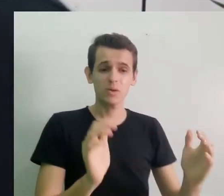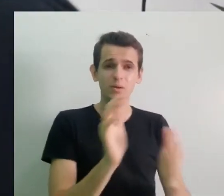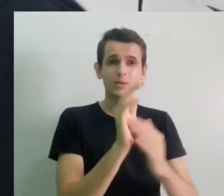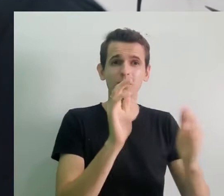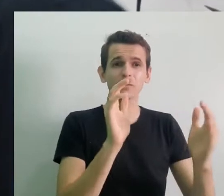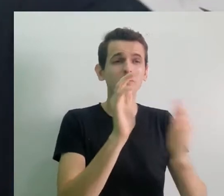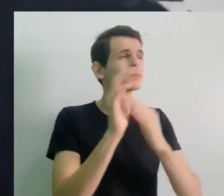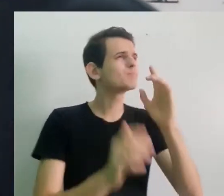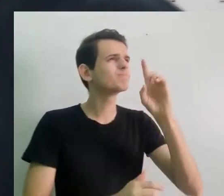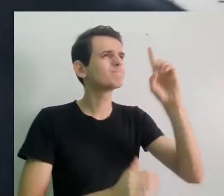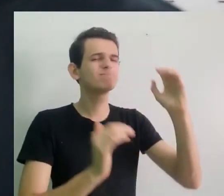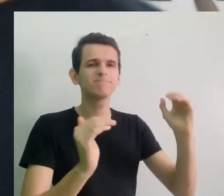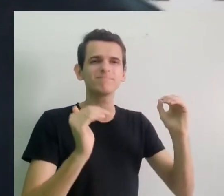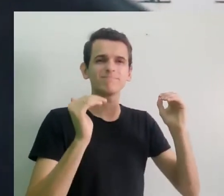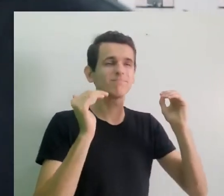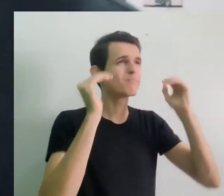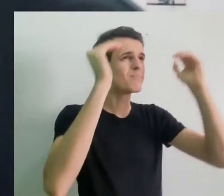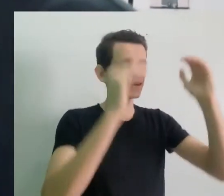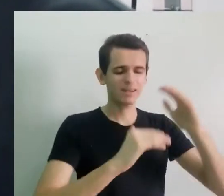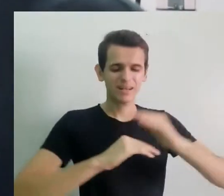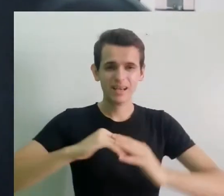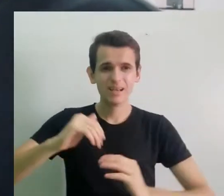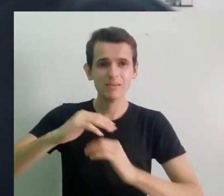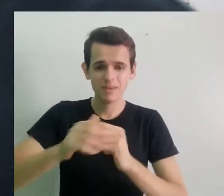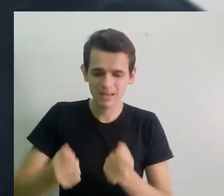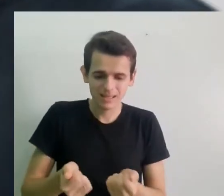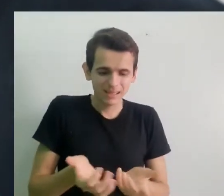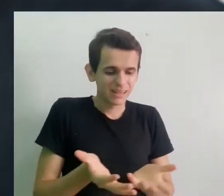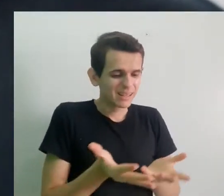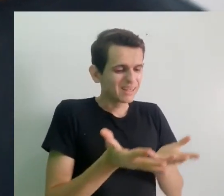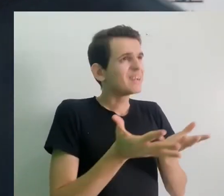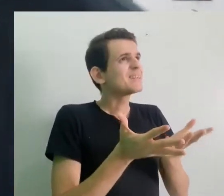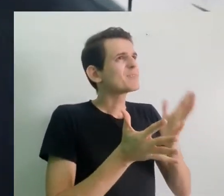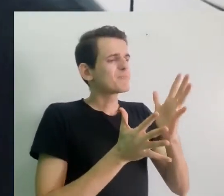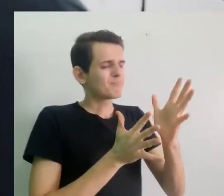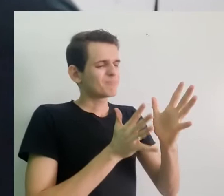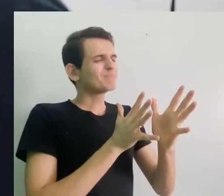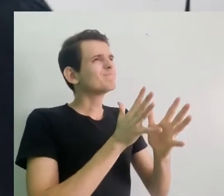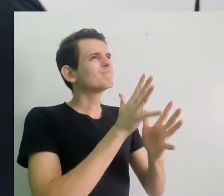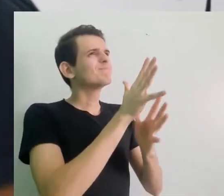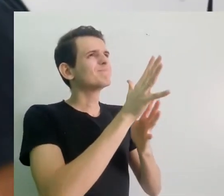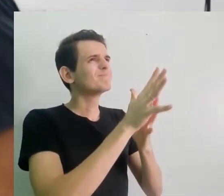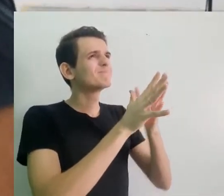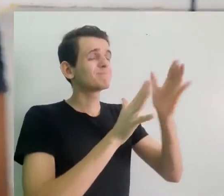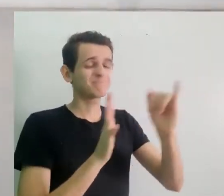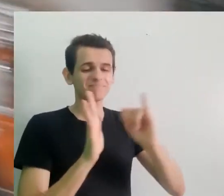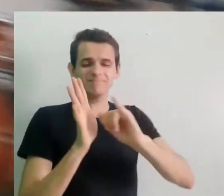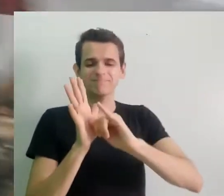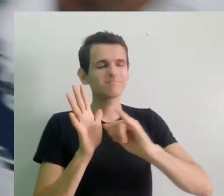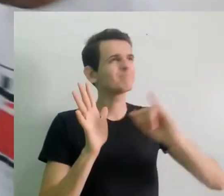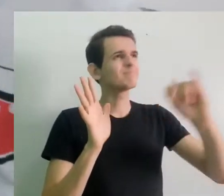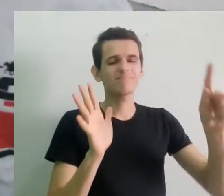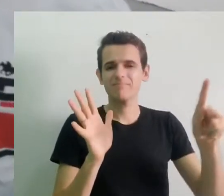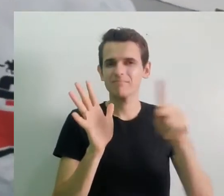o louvor a Deus, e o levantar das minhas mãos é pra